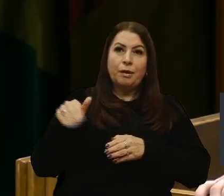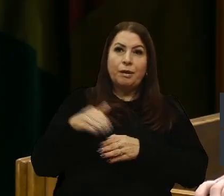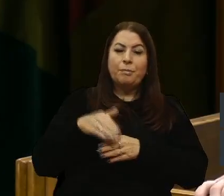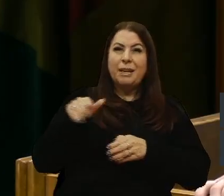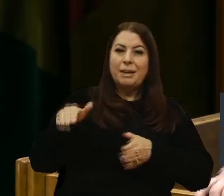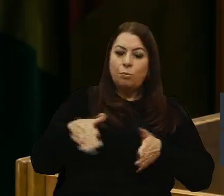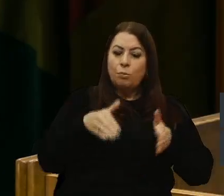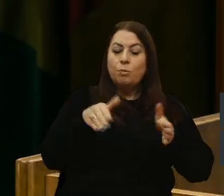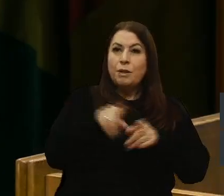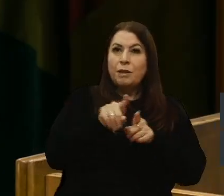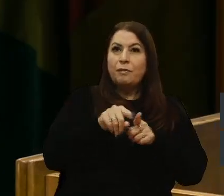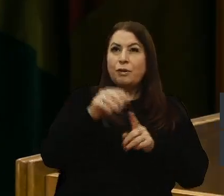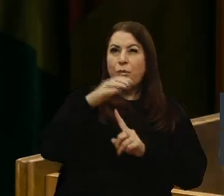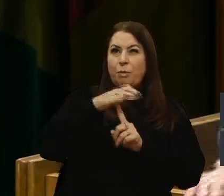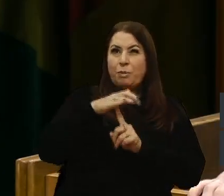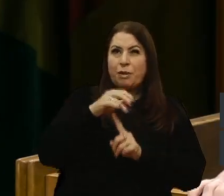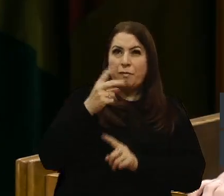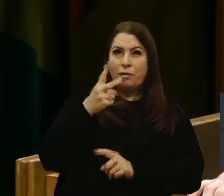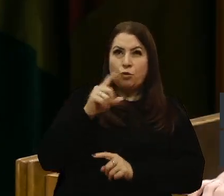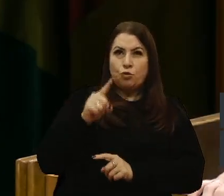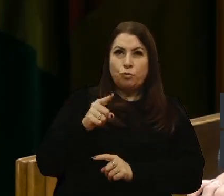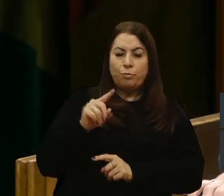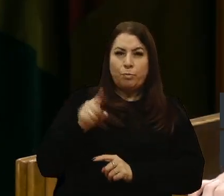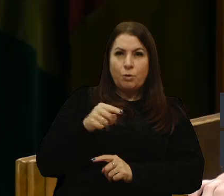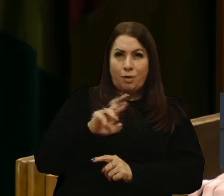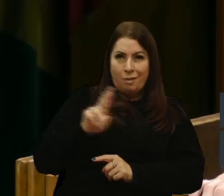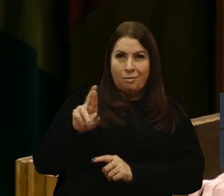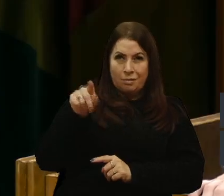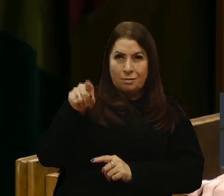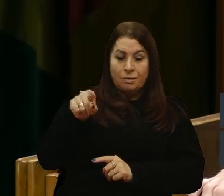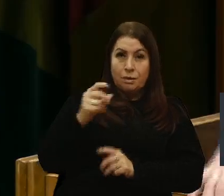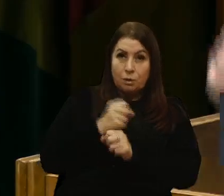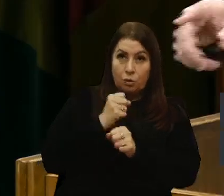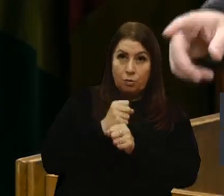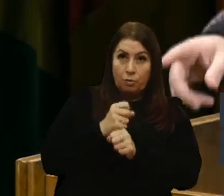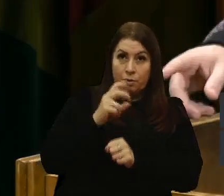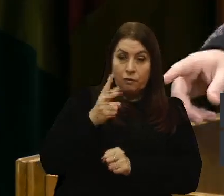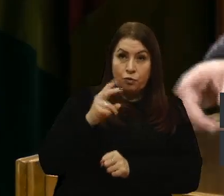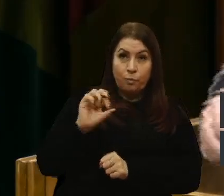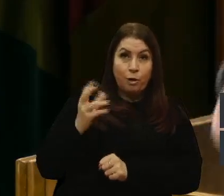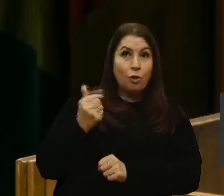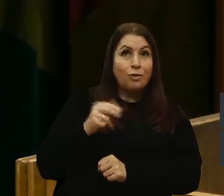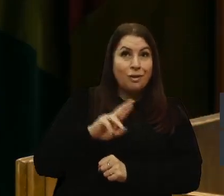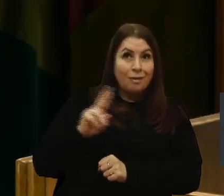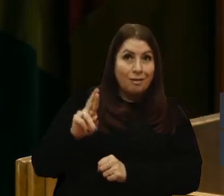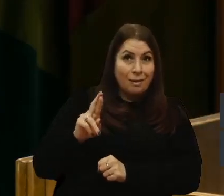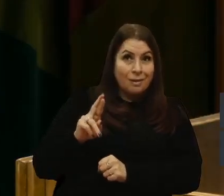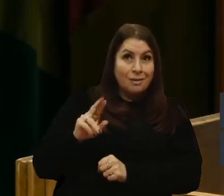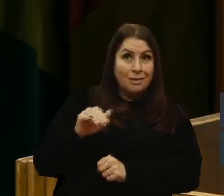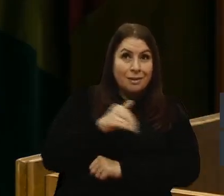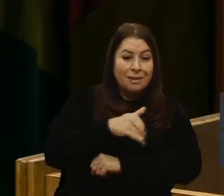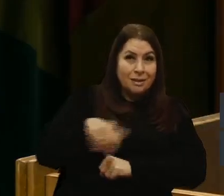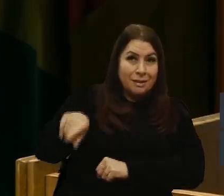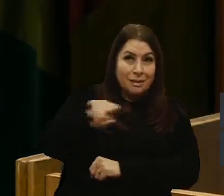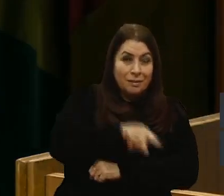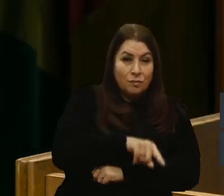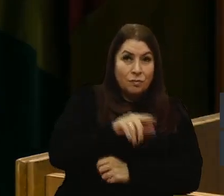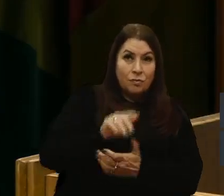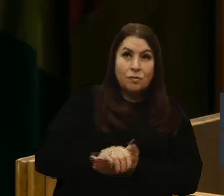Paraná, que custou 21 milhões de reais, não sei se o senhor lembra. Se essa obra custou 21 milhões de reais, a pista de